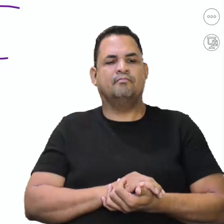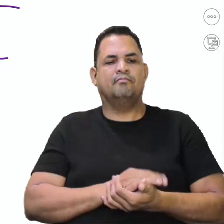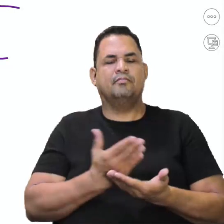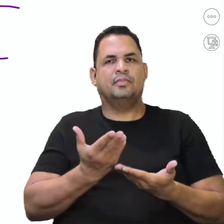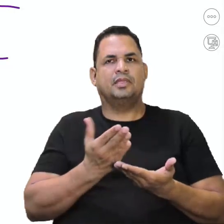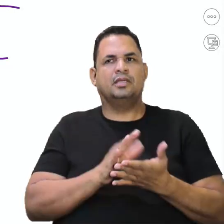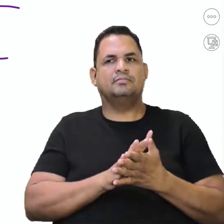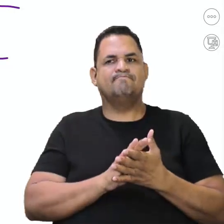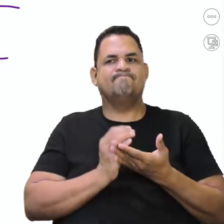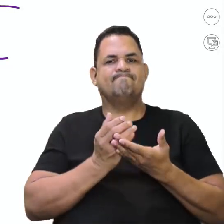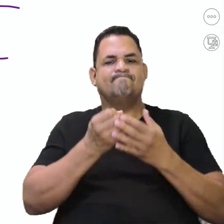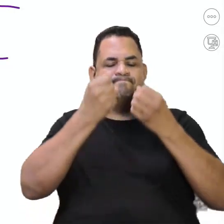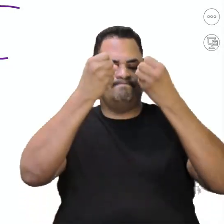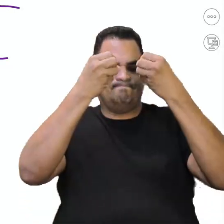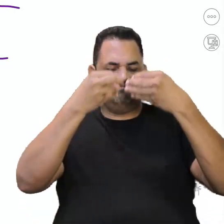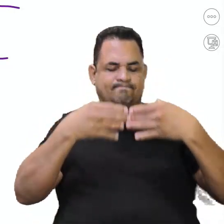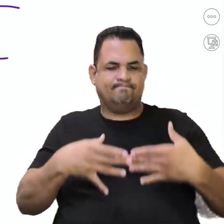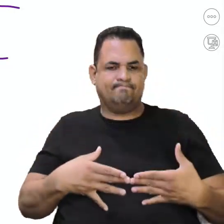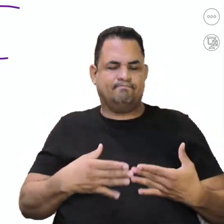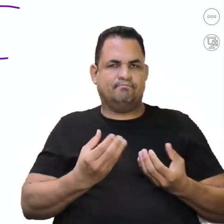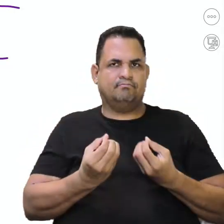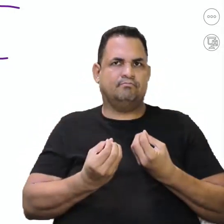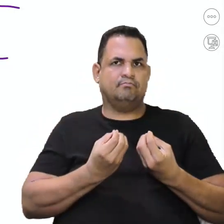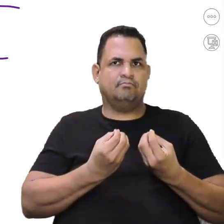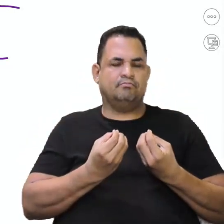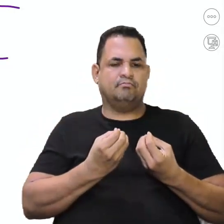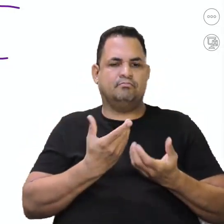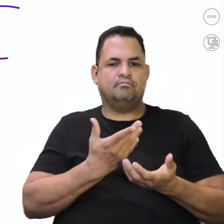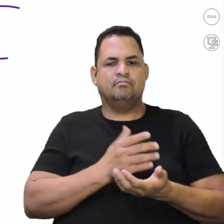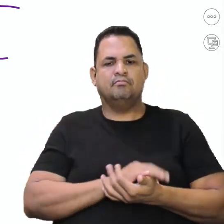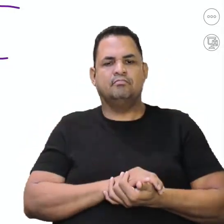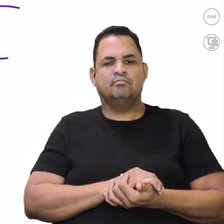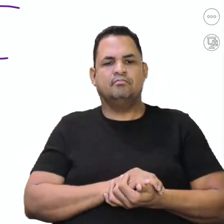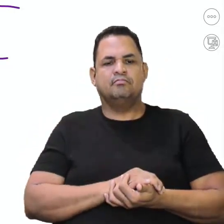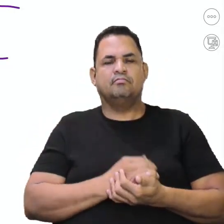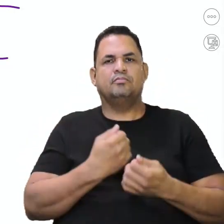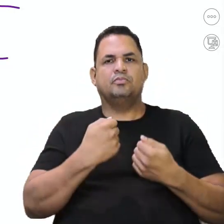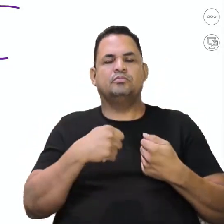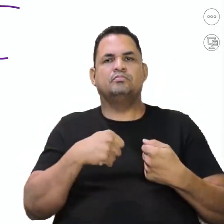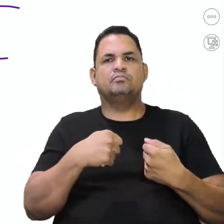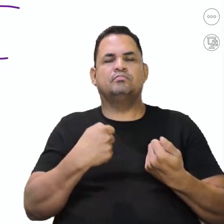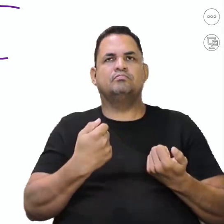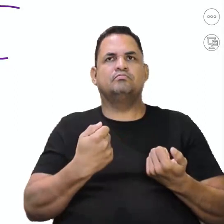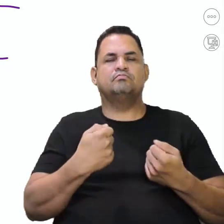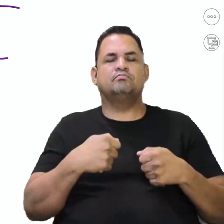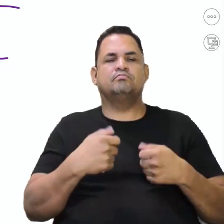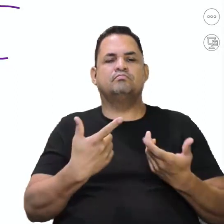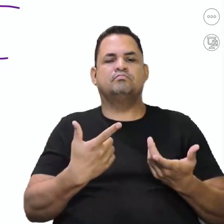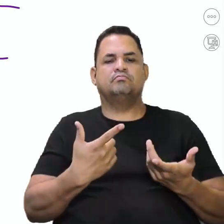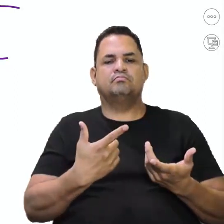passado de uma forma... como eu posso dizer aqui, printed in a magazine, pode ser